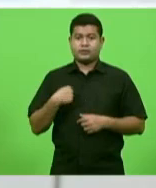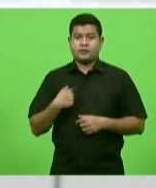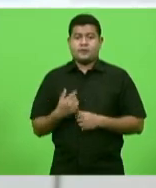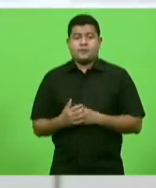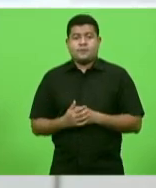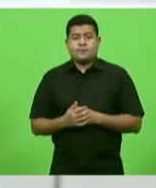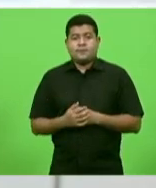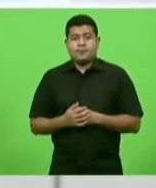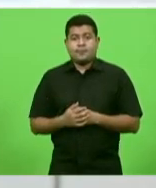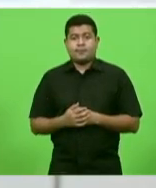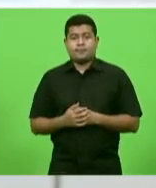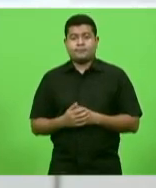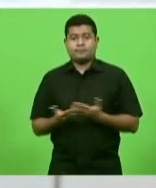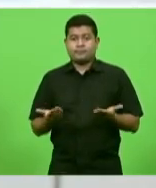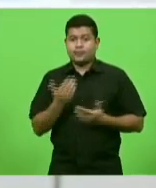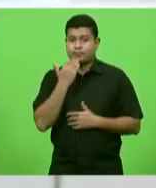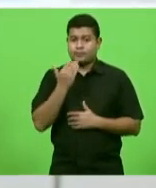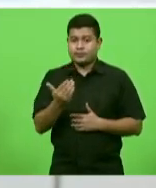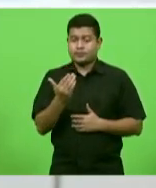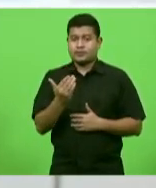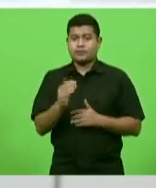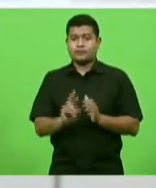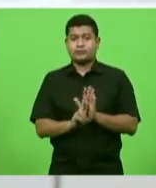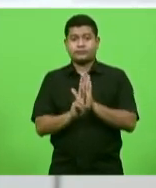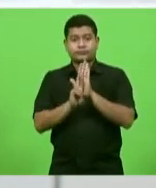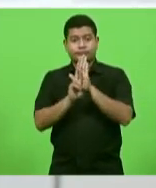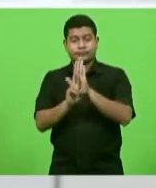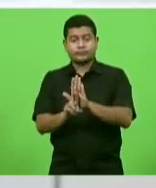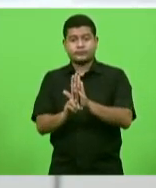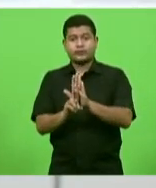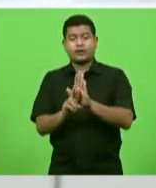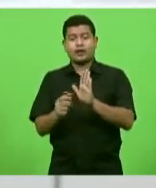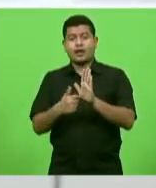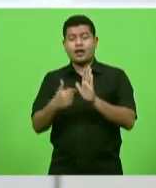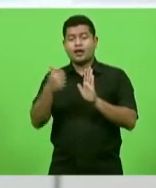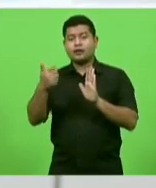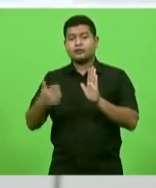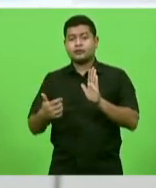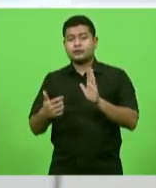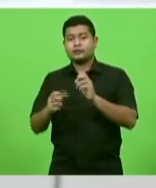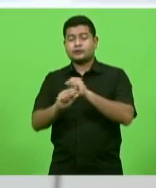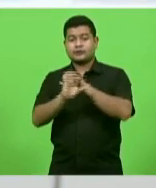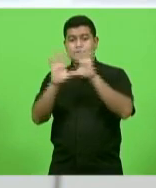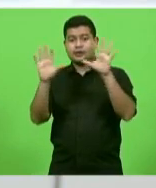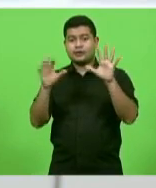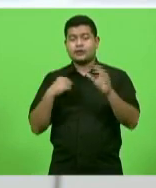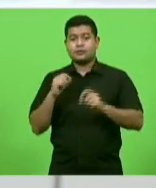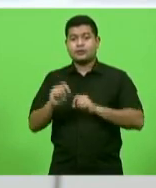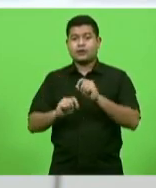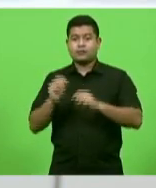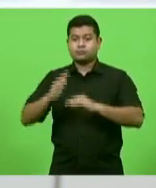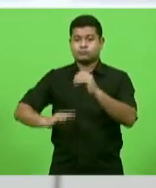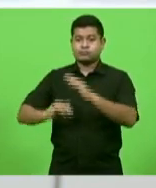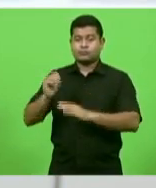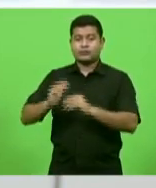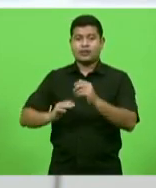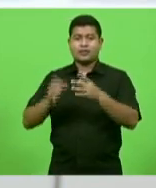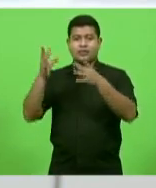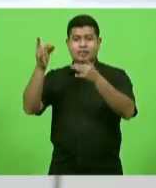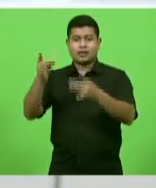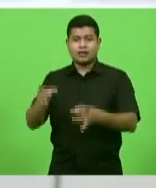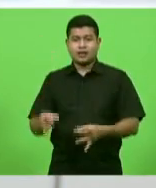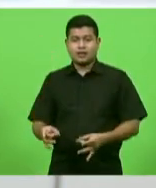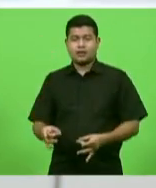A petição representa a Tônia você quer traz à luz o modus Operandi retalhado